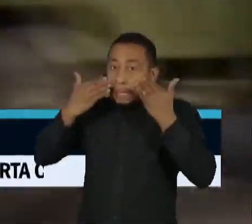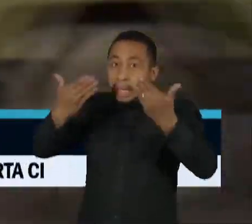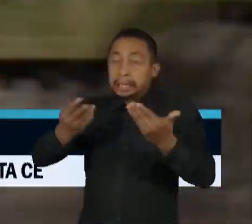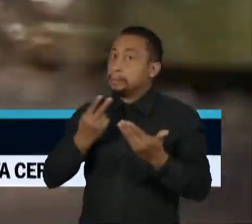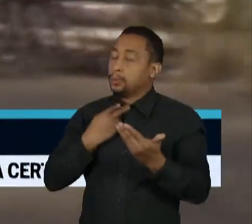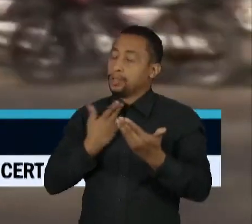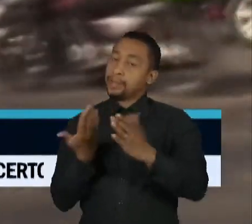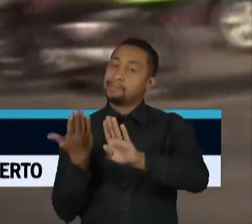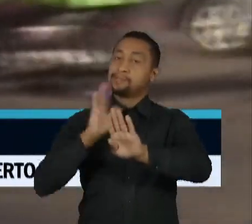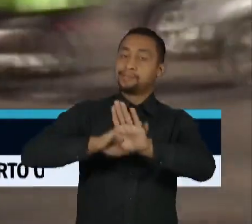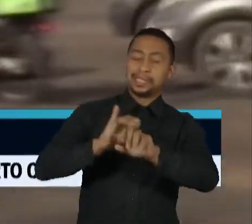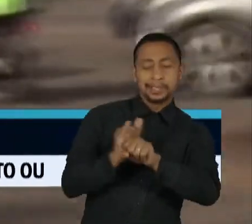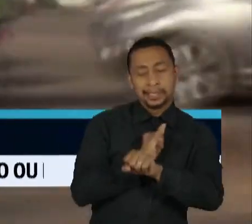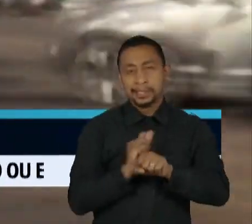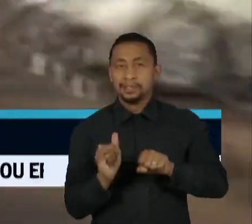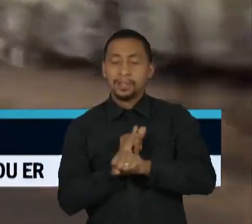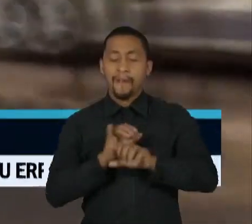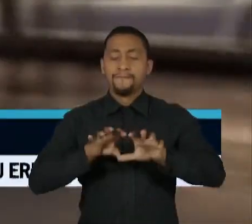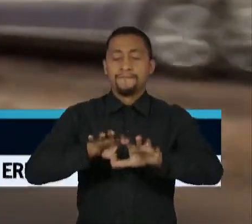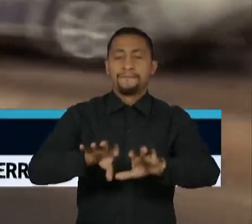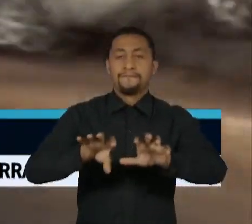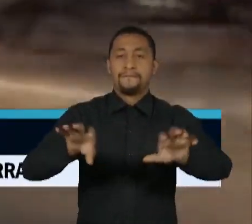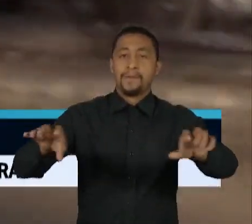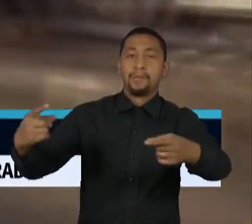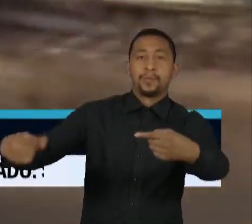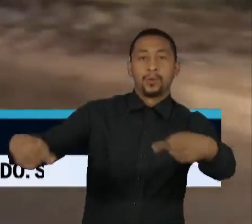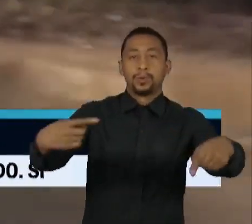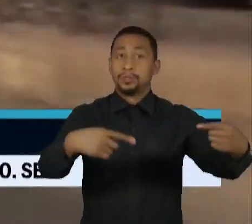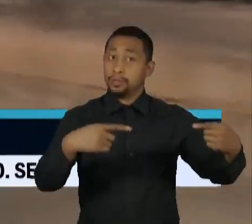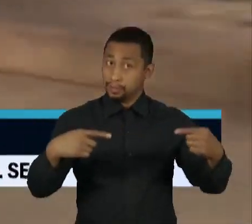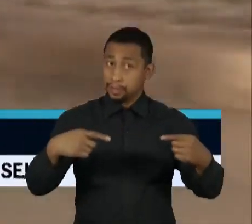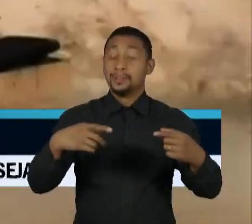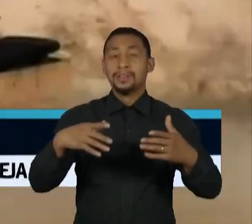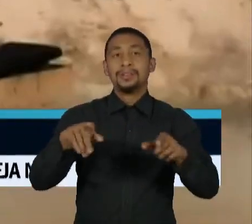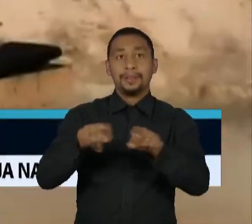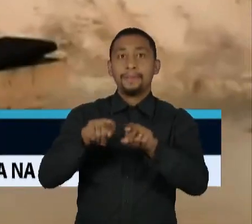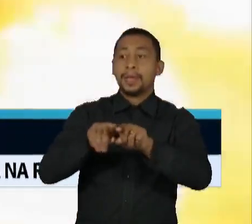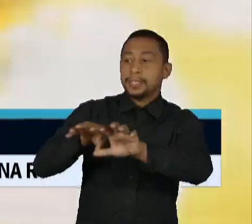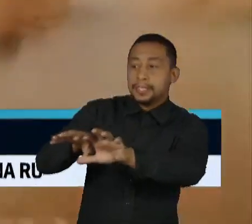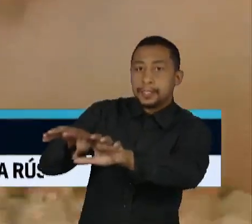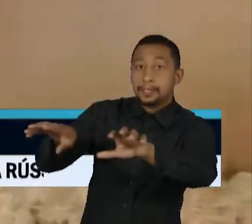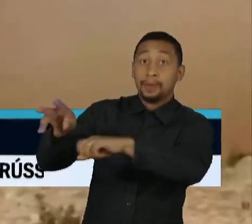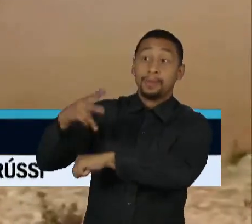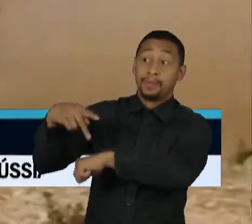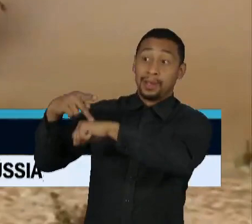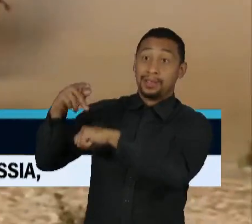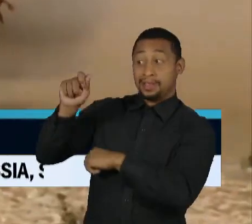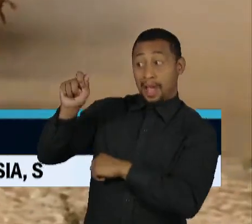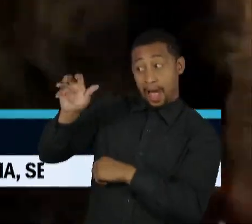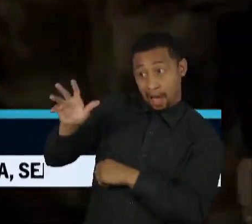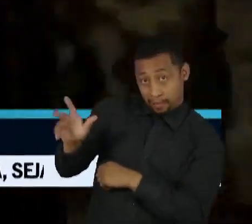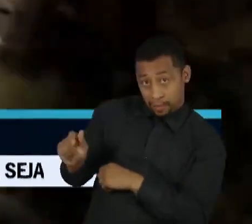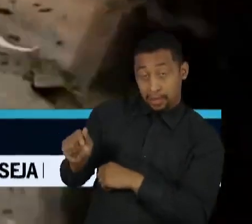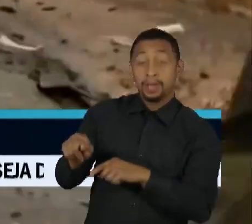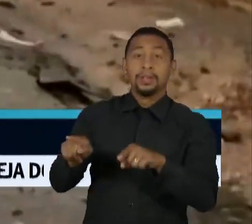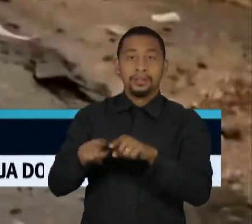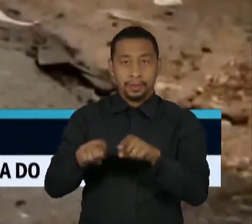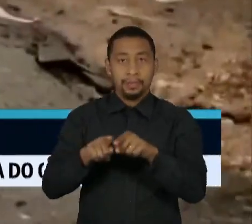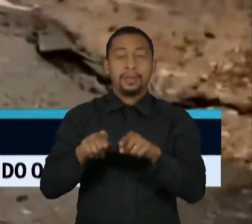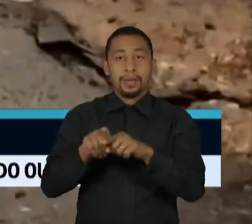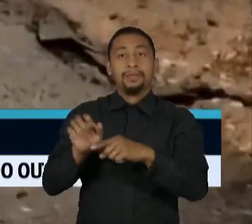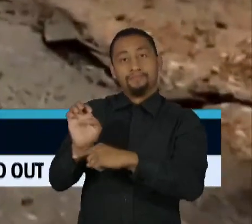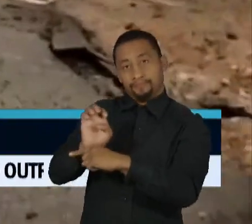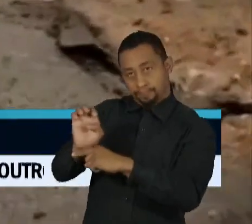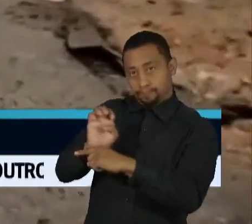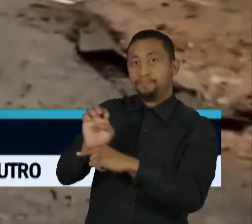a política e a geopolítica de países africanos e no Oriente Médio, especificamente na